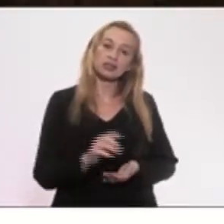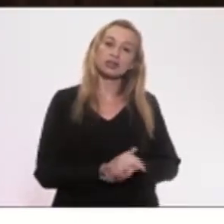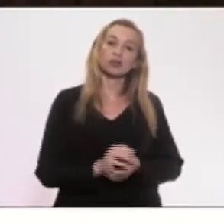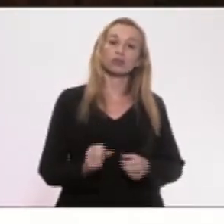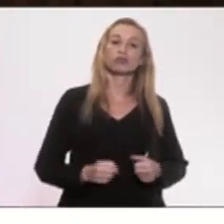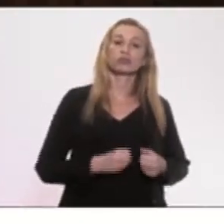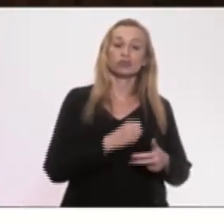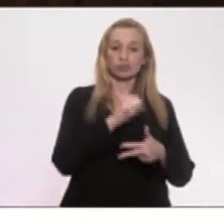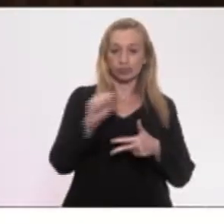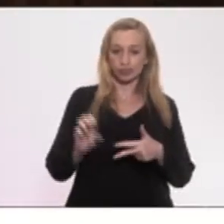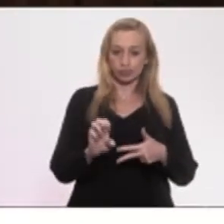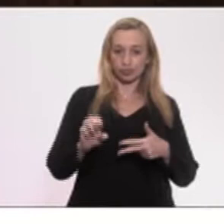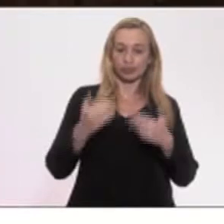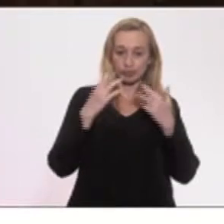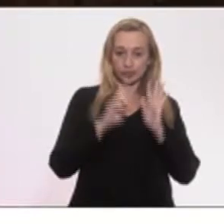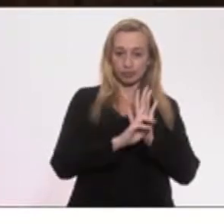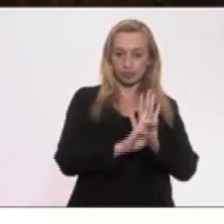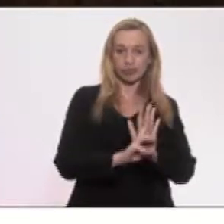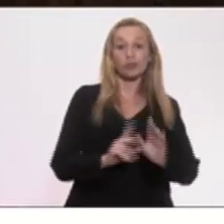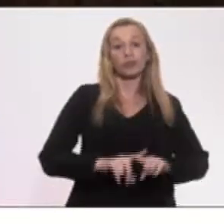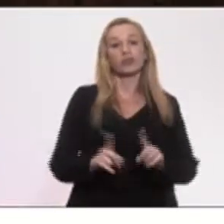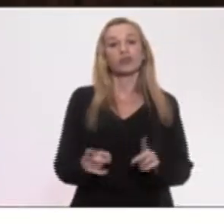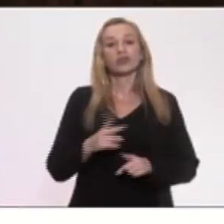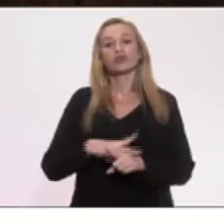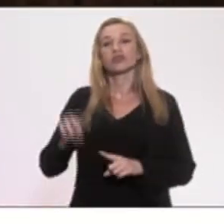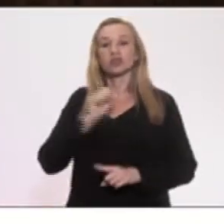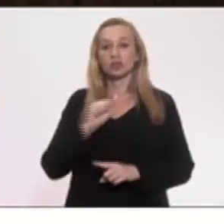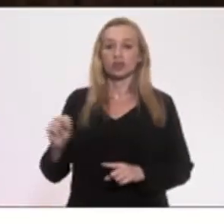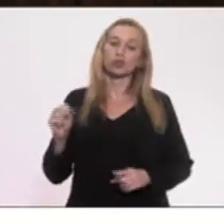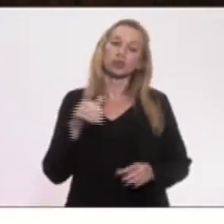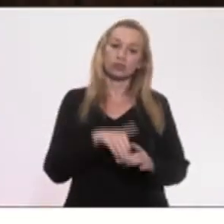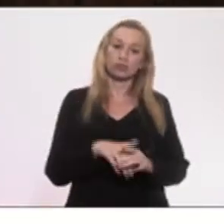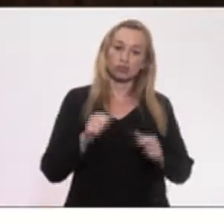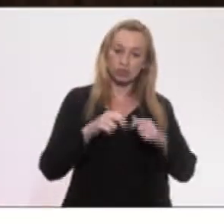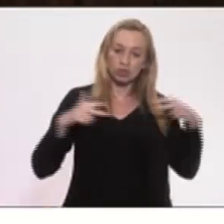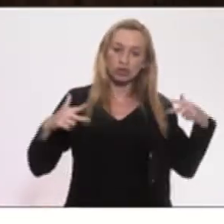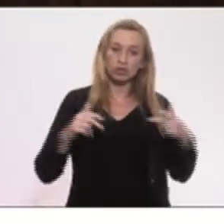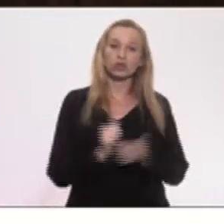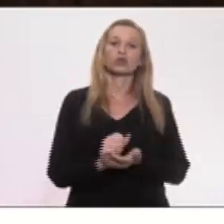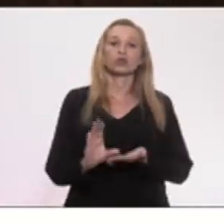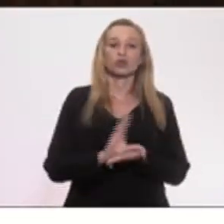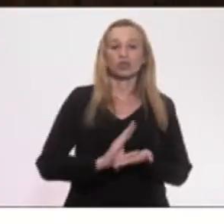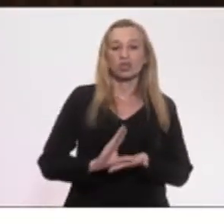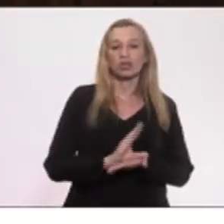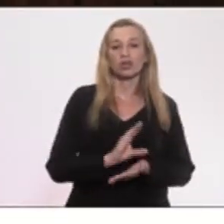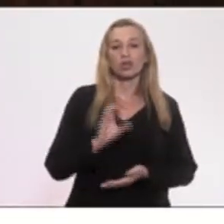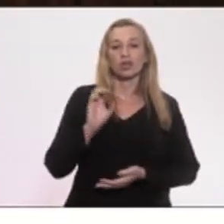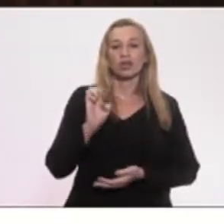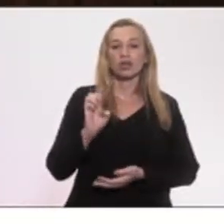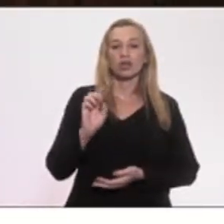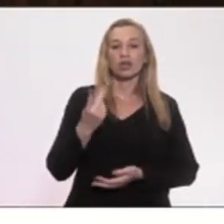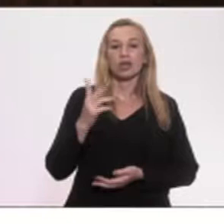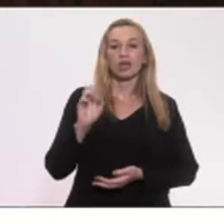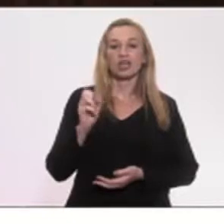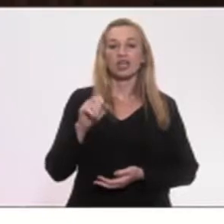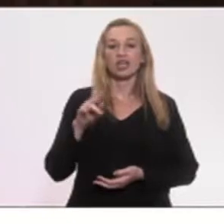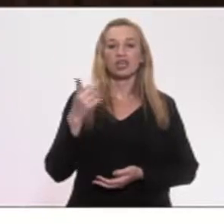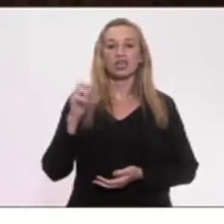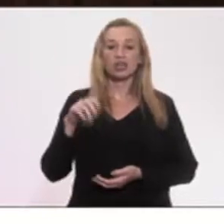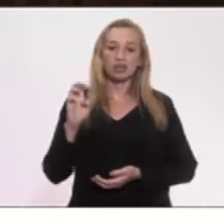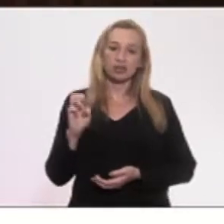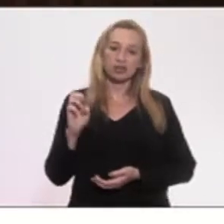Executivo, mas venceu a eleição no plenário o conselheiro Henrique